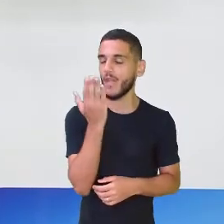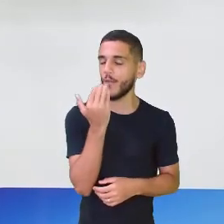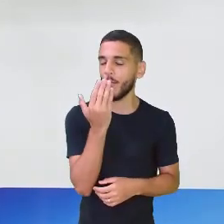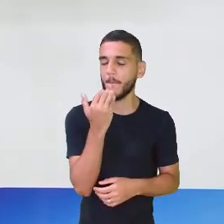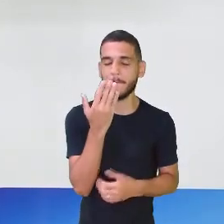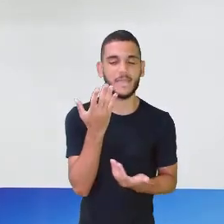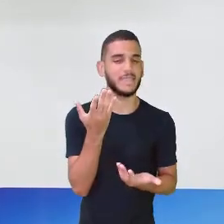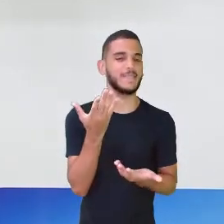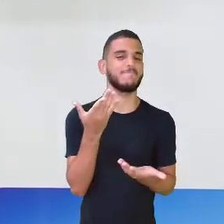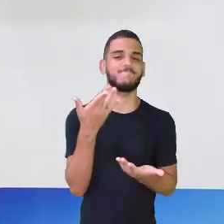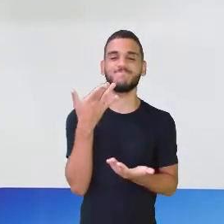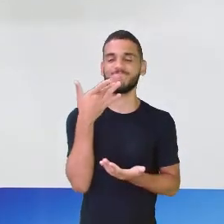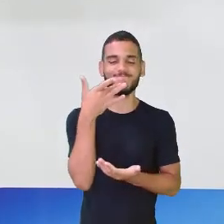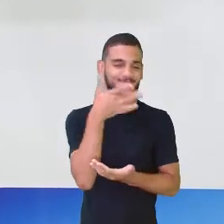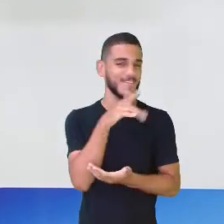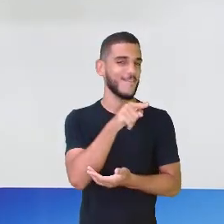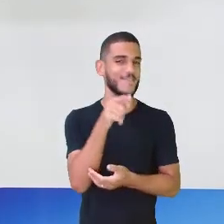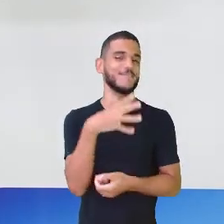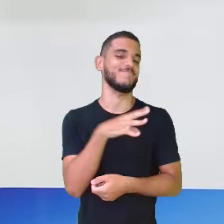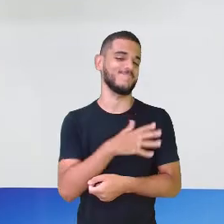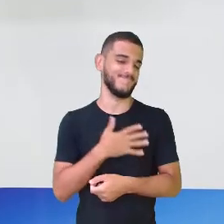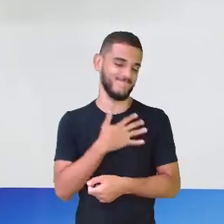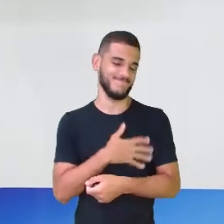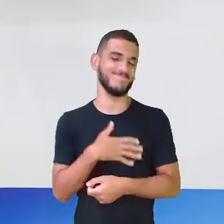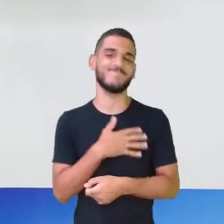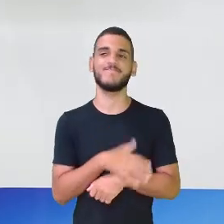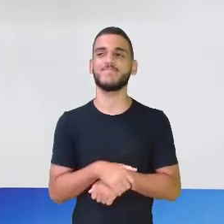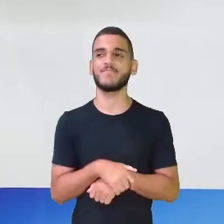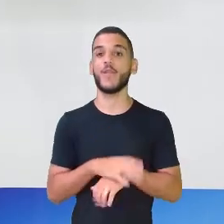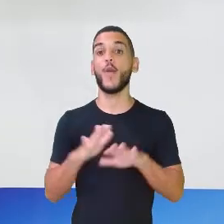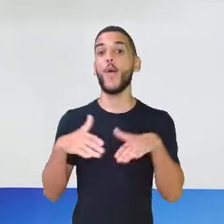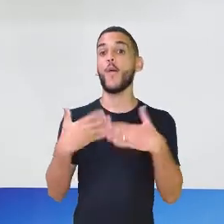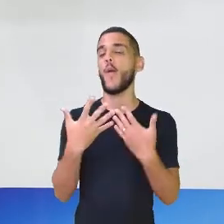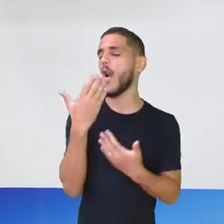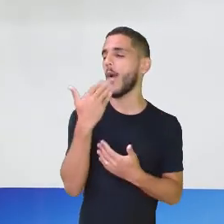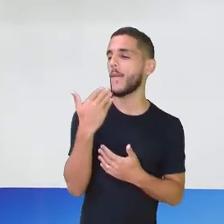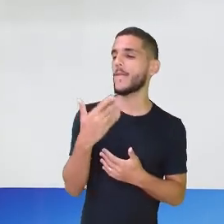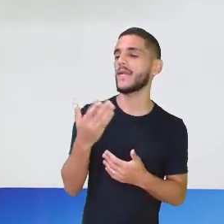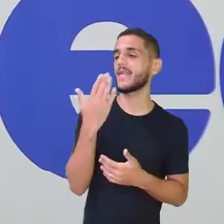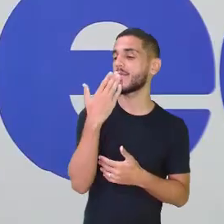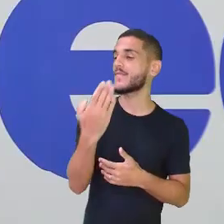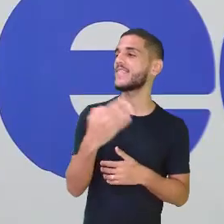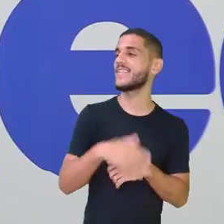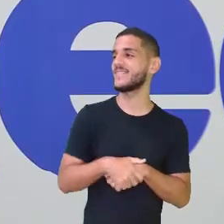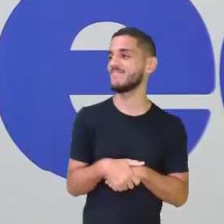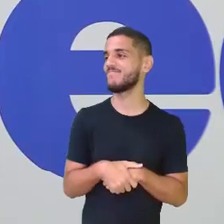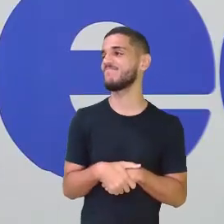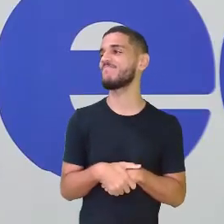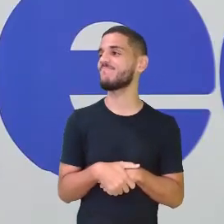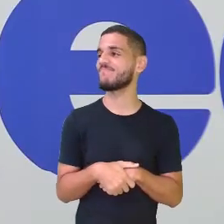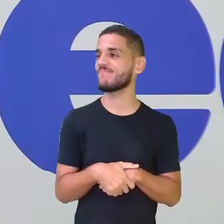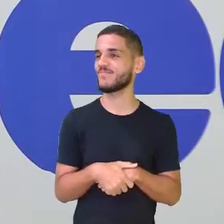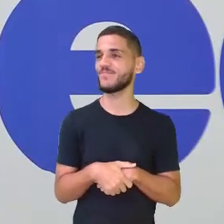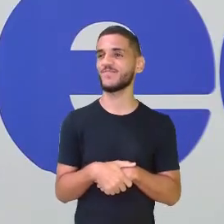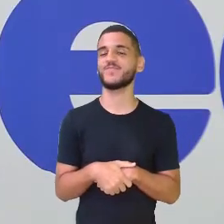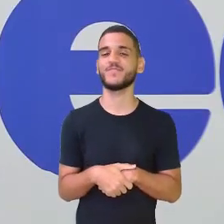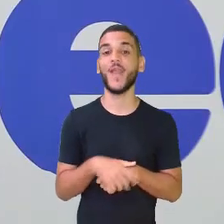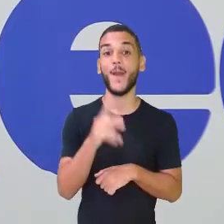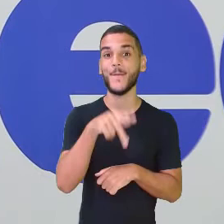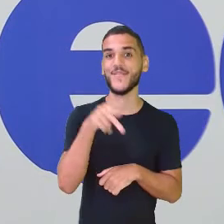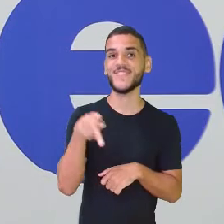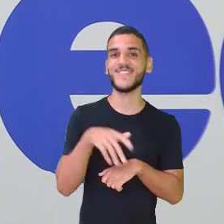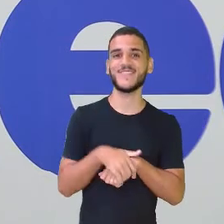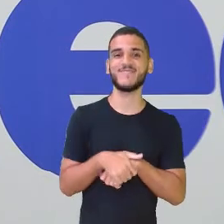Aquela comidinha que você gosta. Qual é a sua comida preferida, professora Kedma? Eu acho Difícil, que